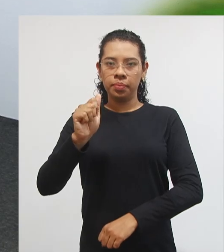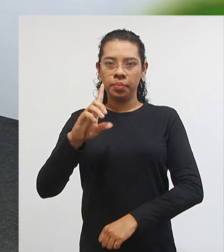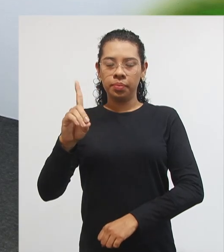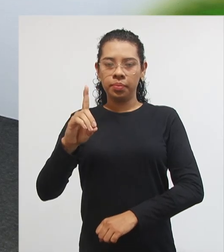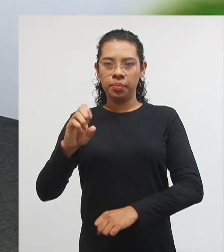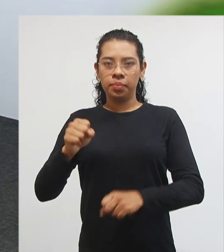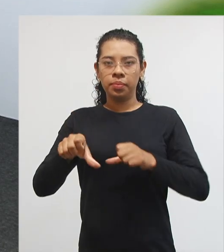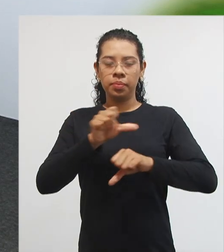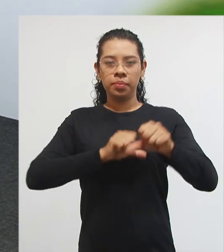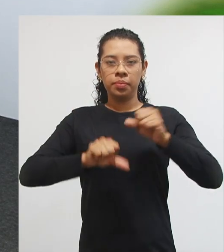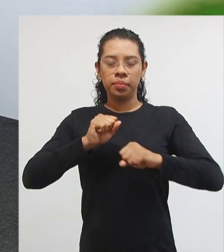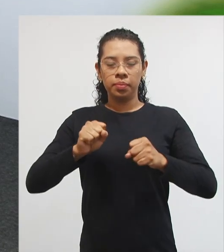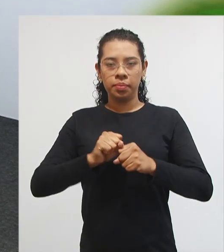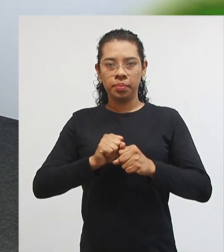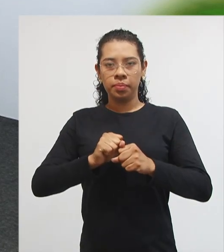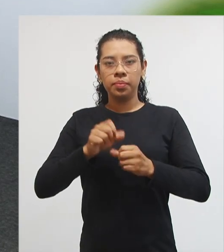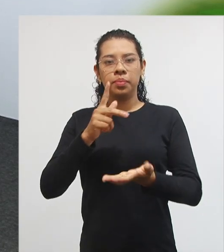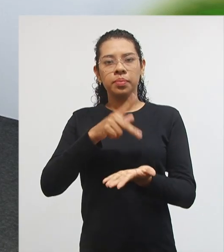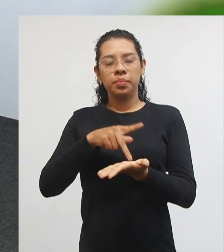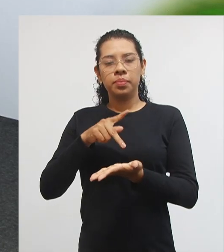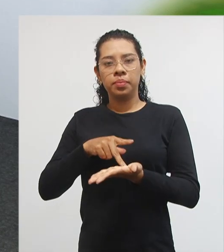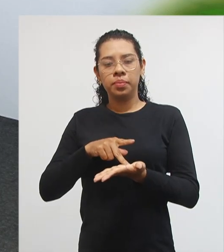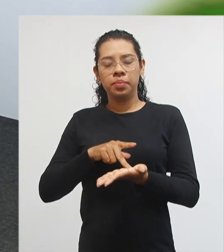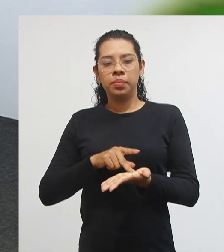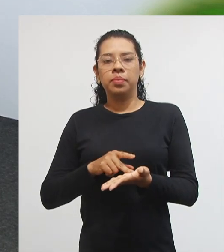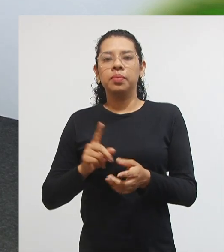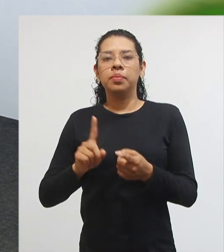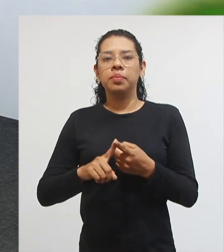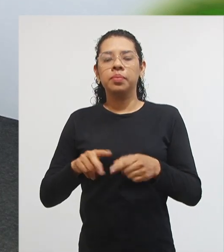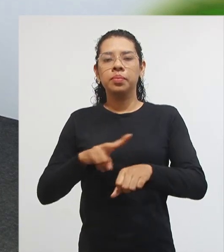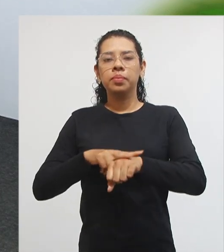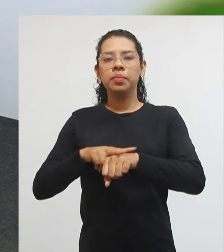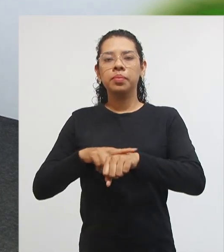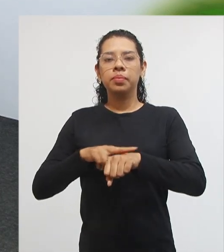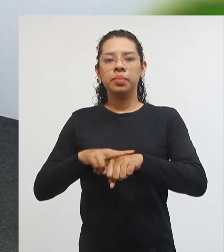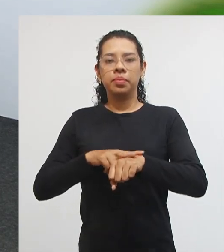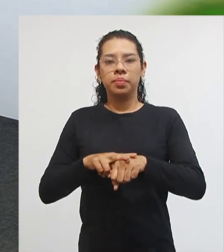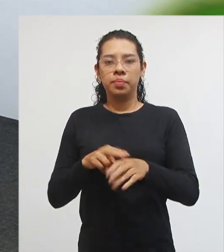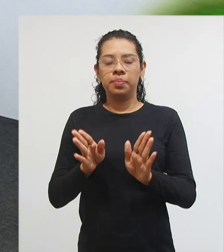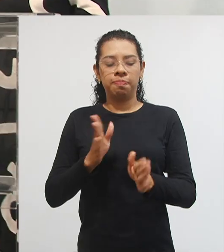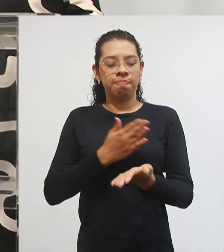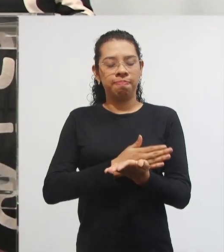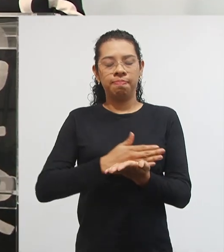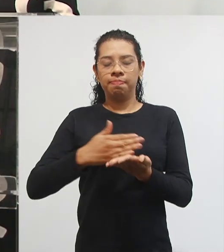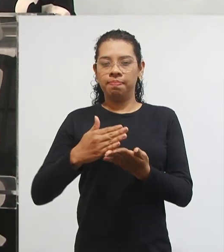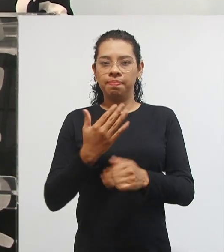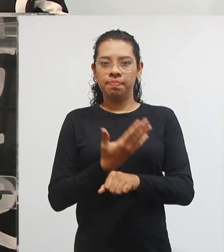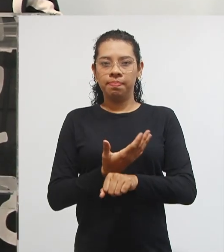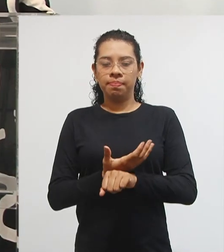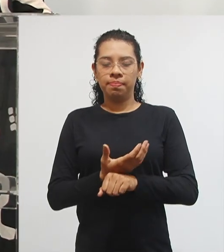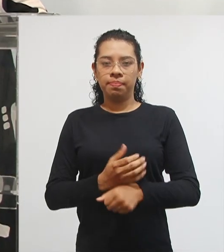mudando realidades, na cor verde. Vamos então para a nossa aula de hoje.